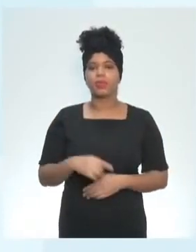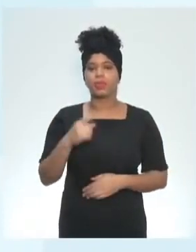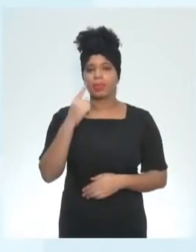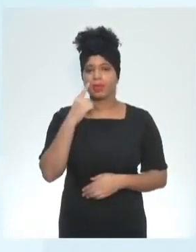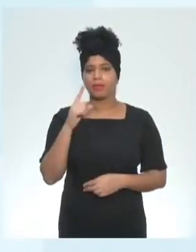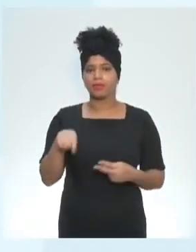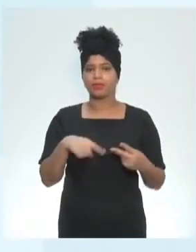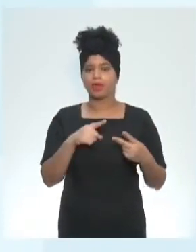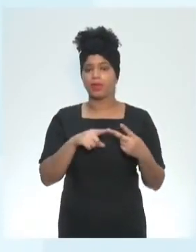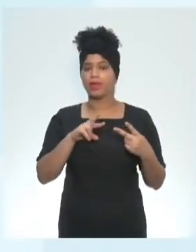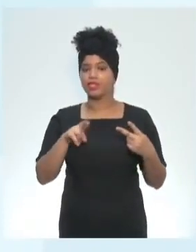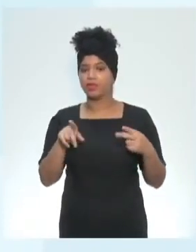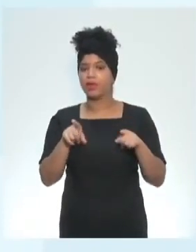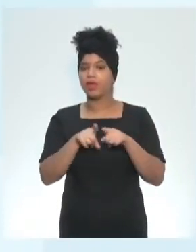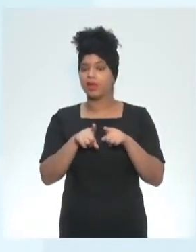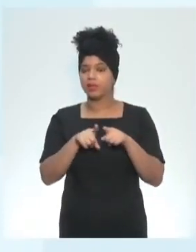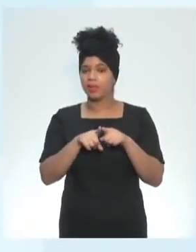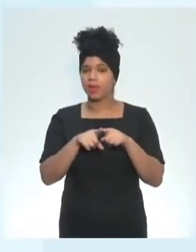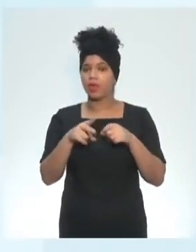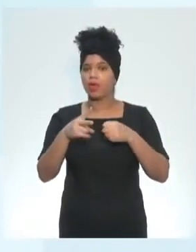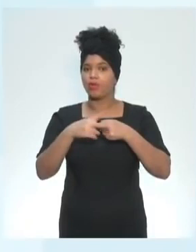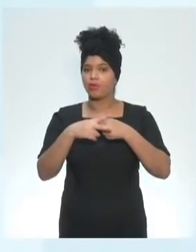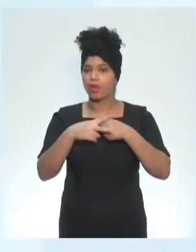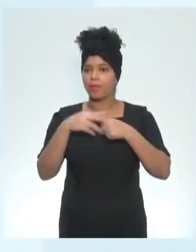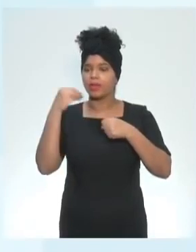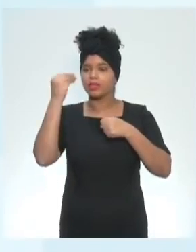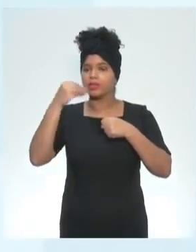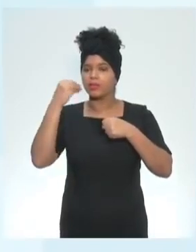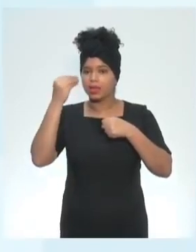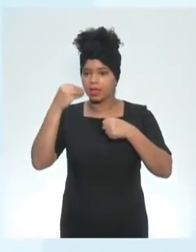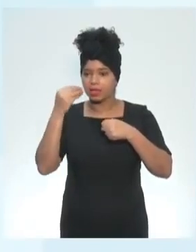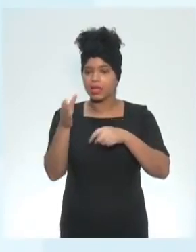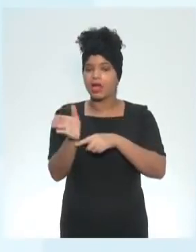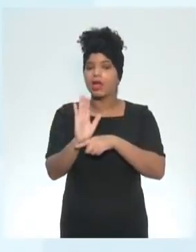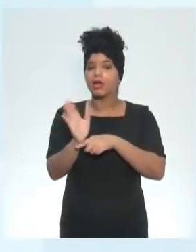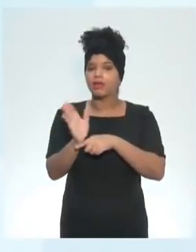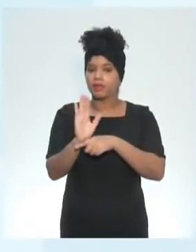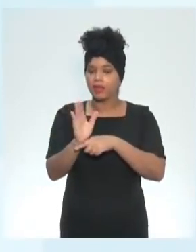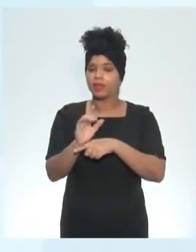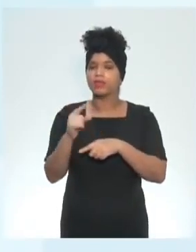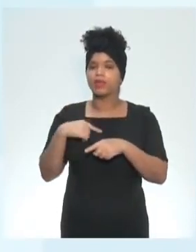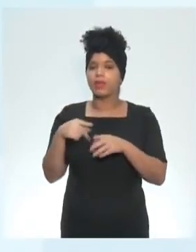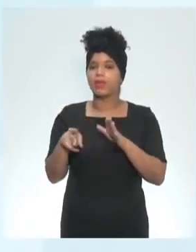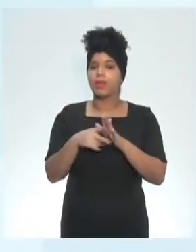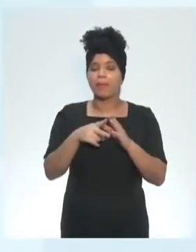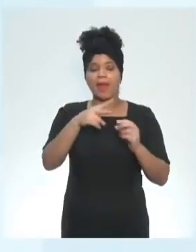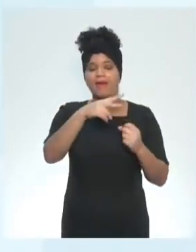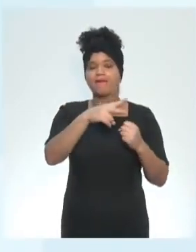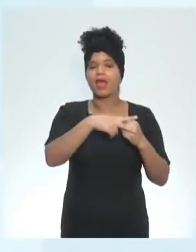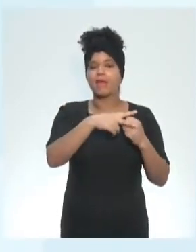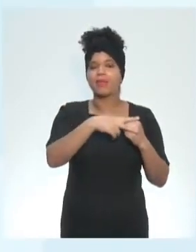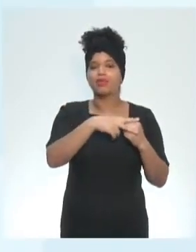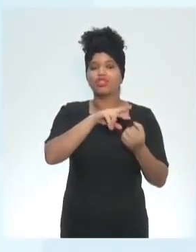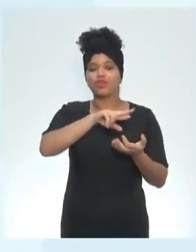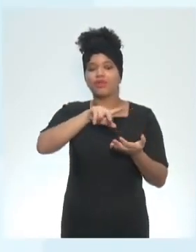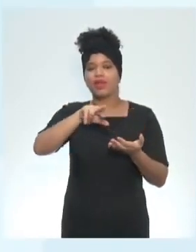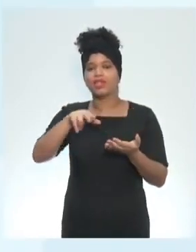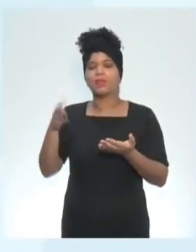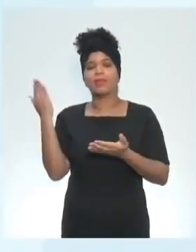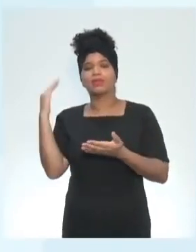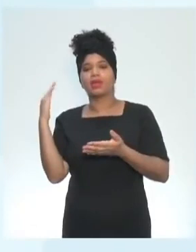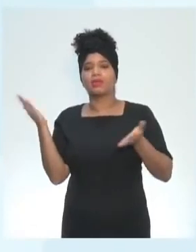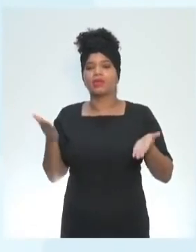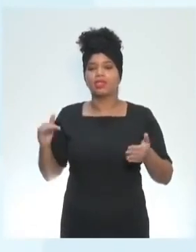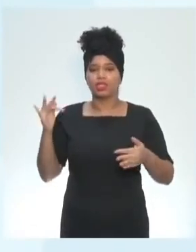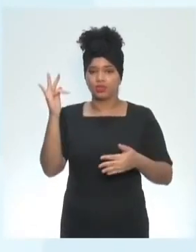tenses to talk about it speaks with the movie Industry exames tempos verbais diferentes para falar sobre experiências